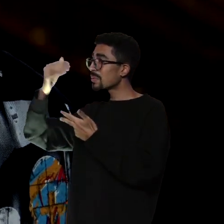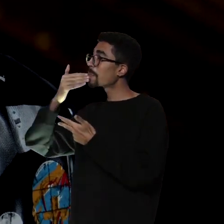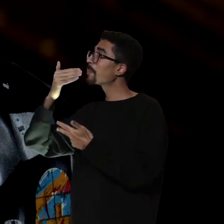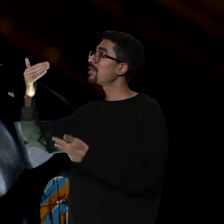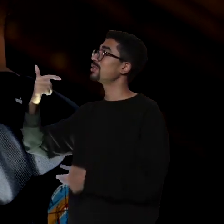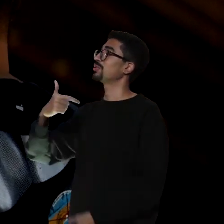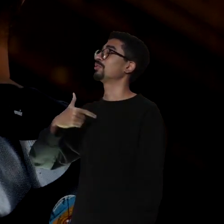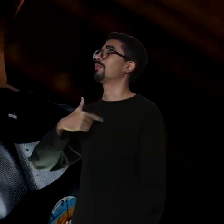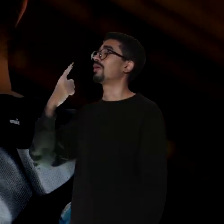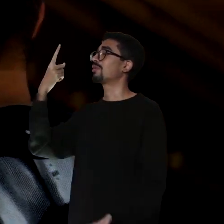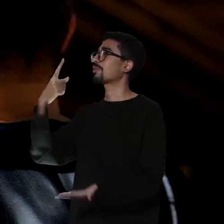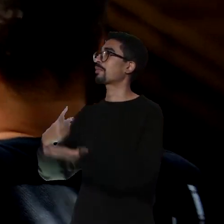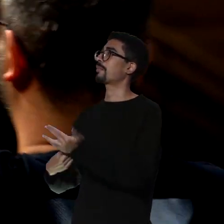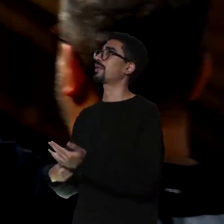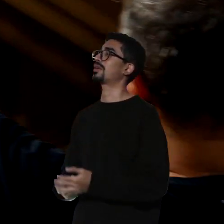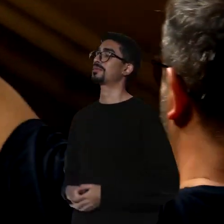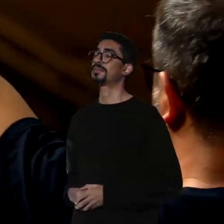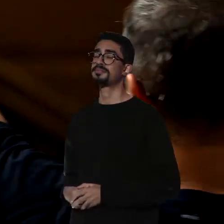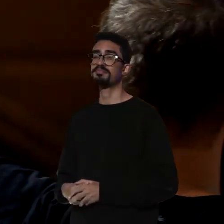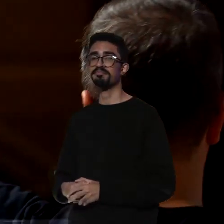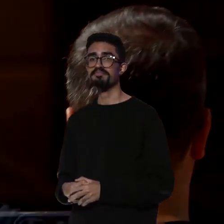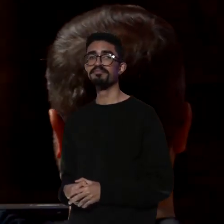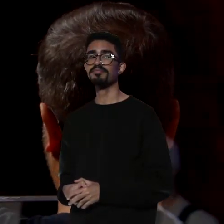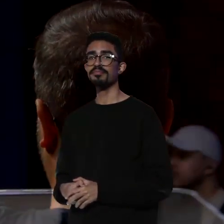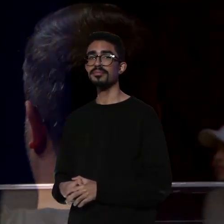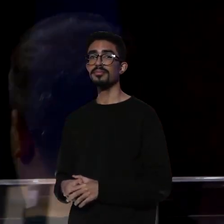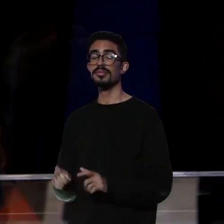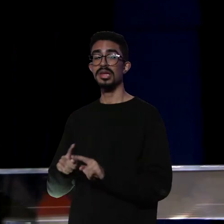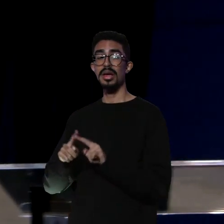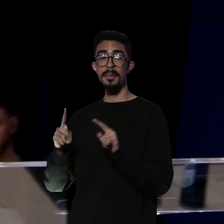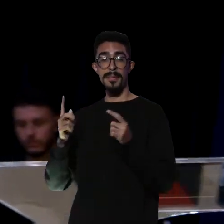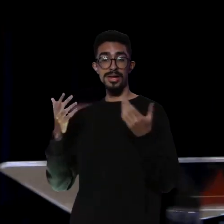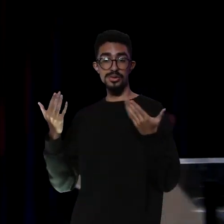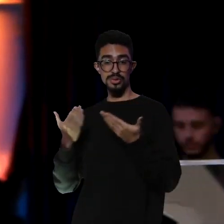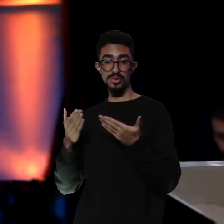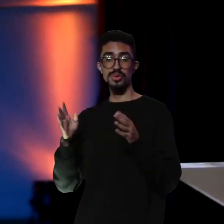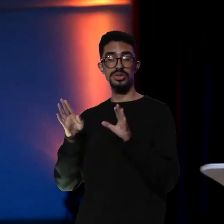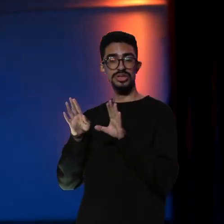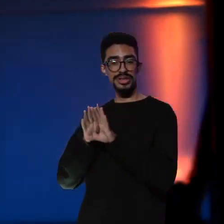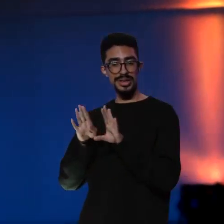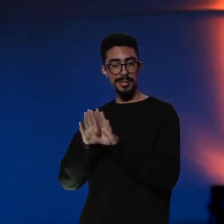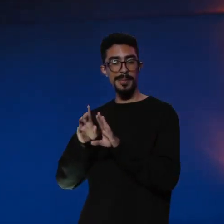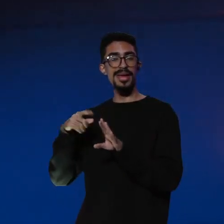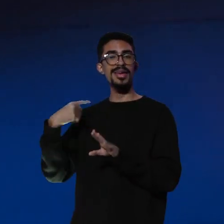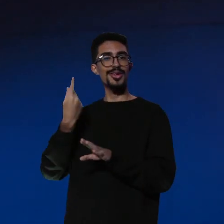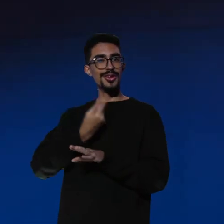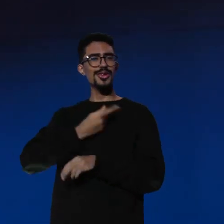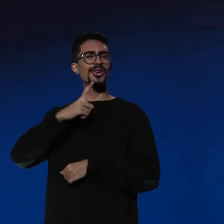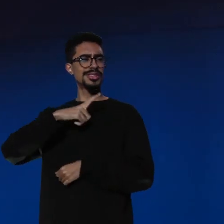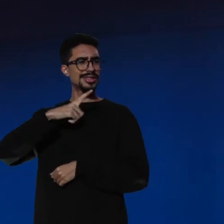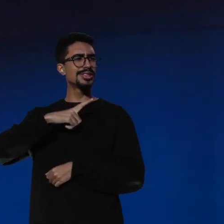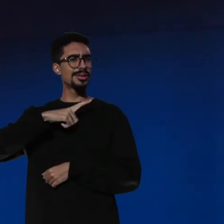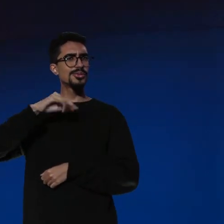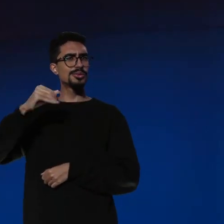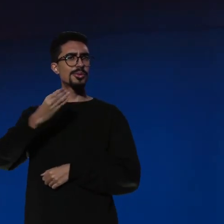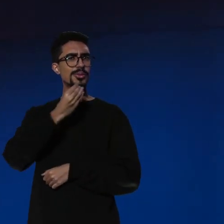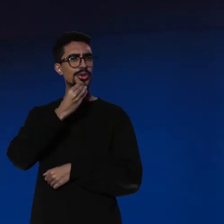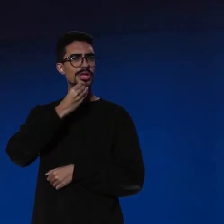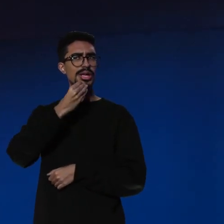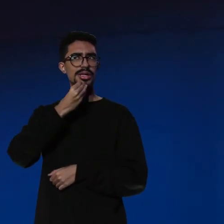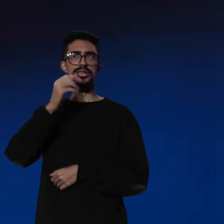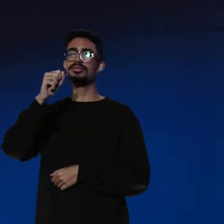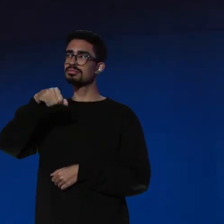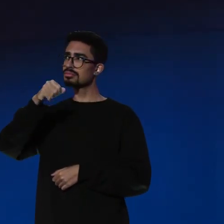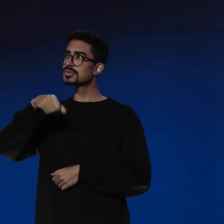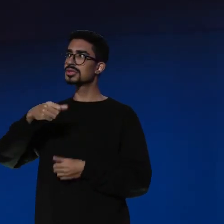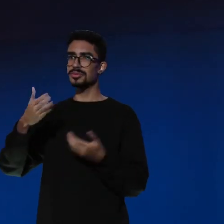Jesus. Mas hoje, além dessa decisão, hoje nós estamos vendo aqui uma janela de oportunidade do Evangelho de Cristo Jesus.